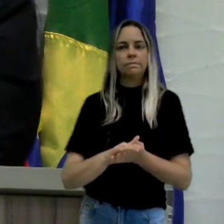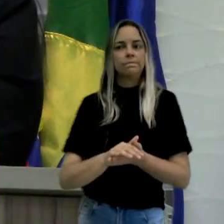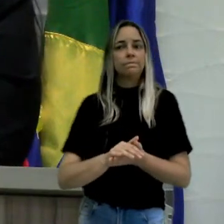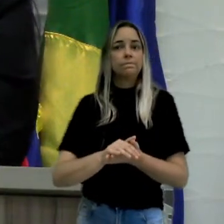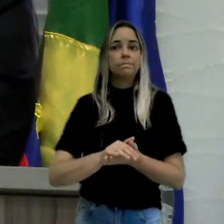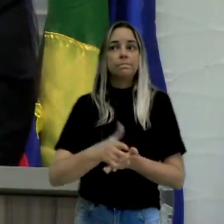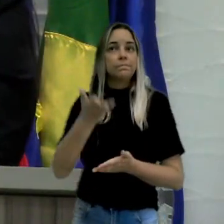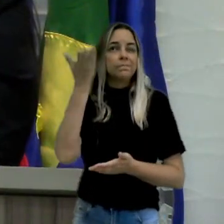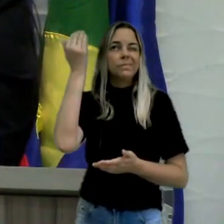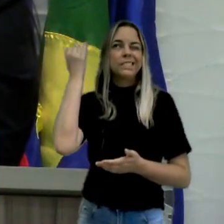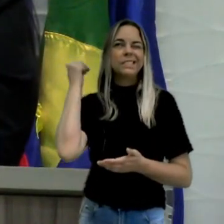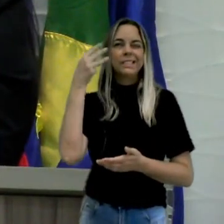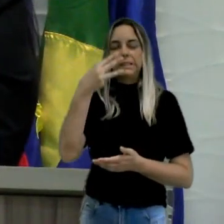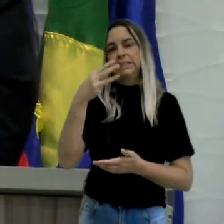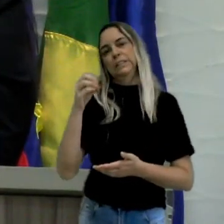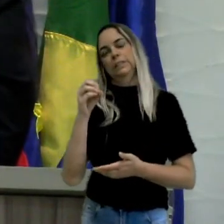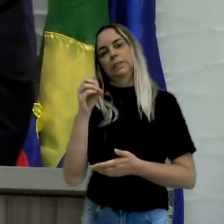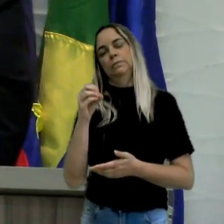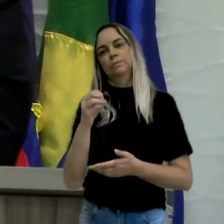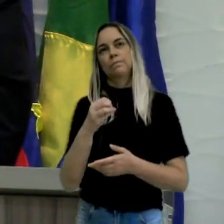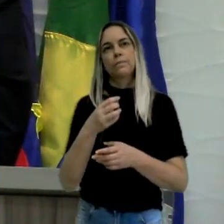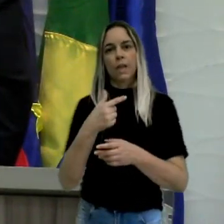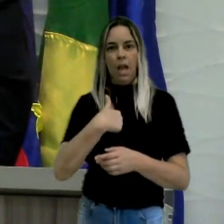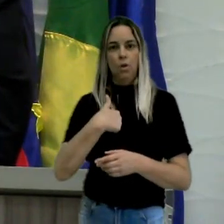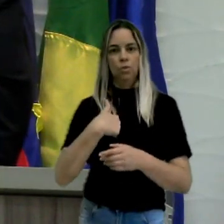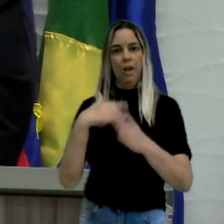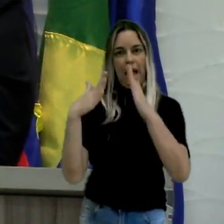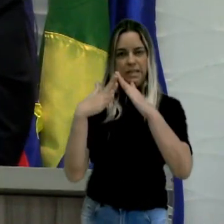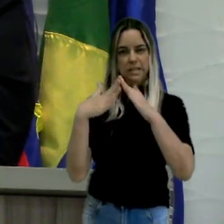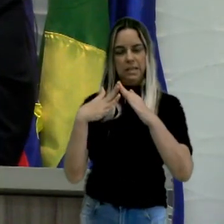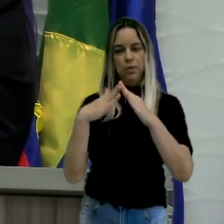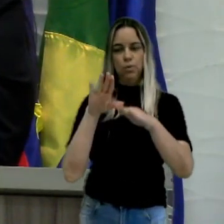anos, faz 32 anos que eu moro na Rua Nova.